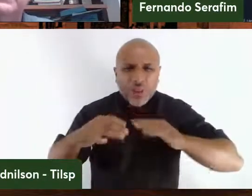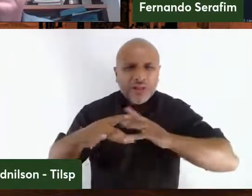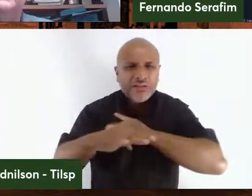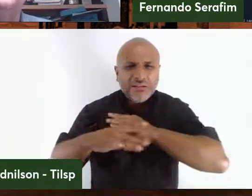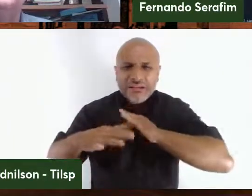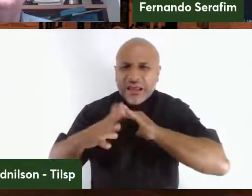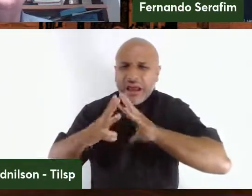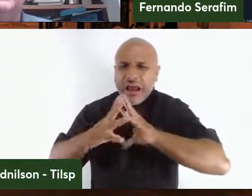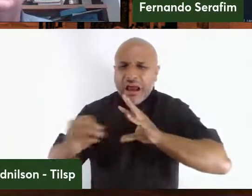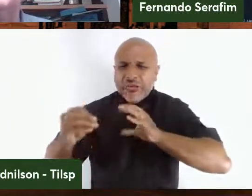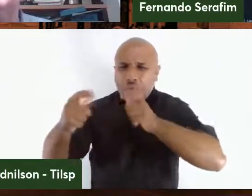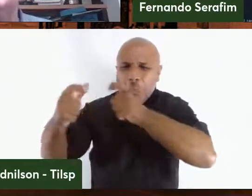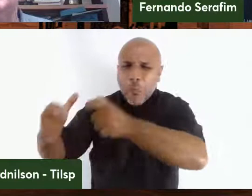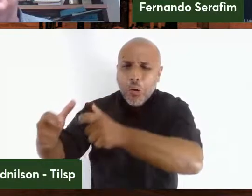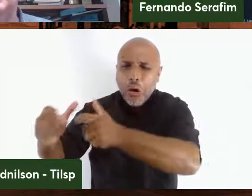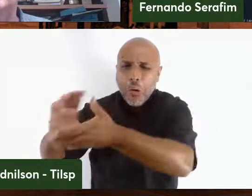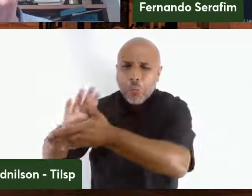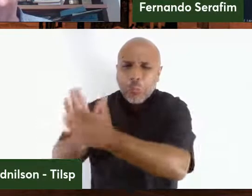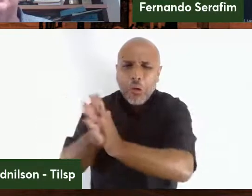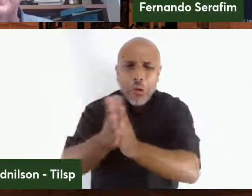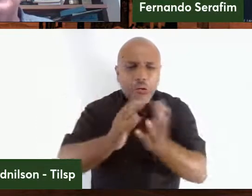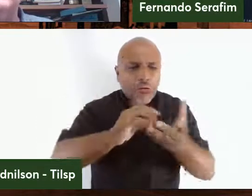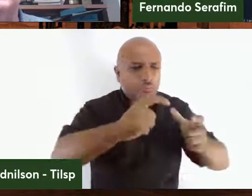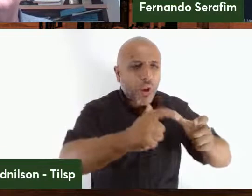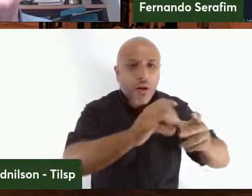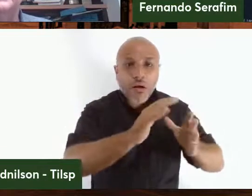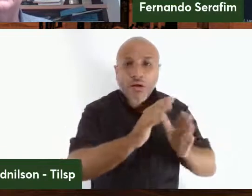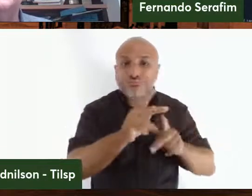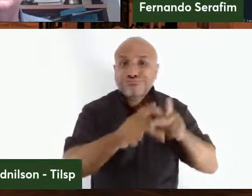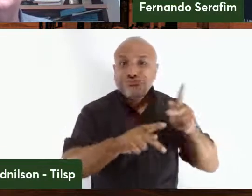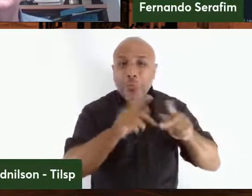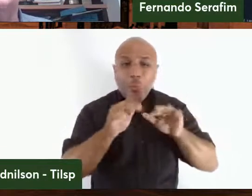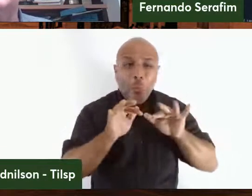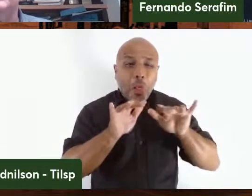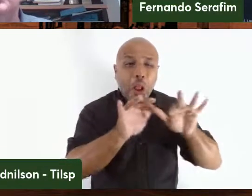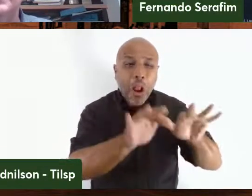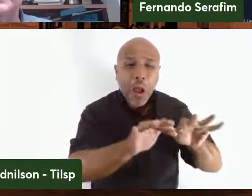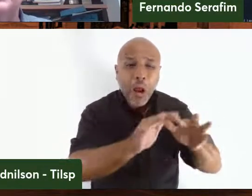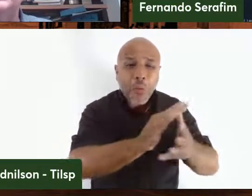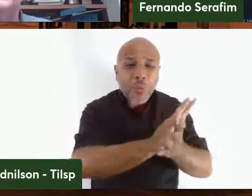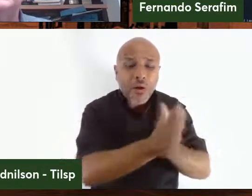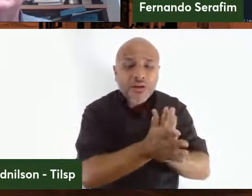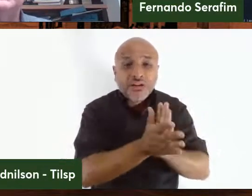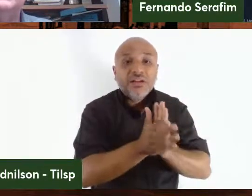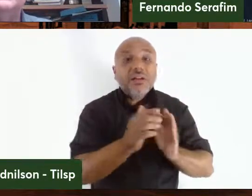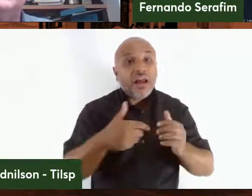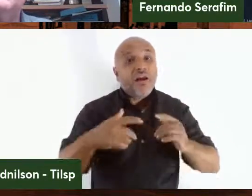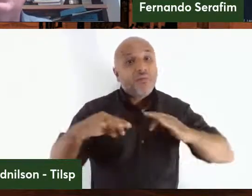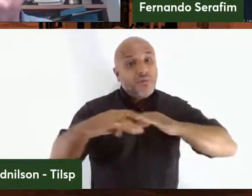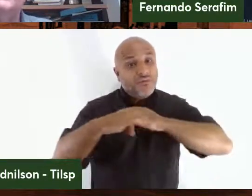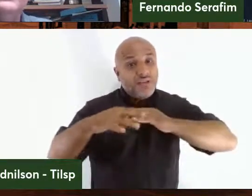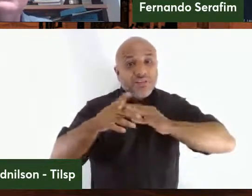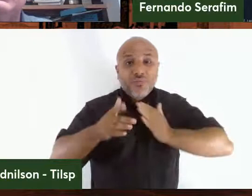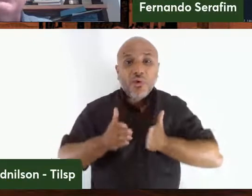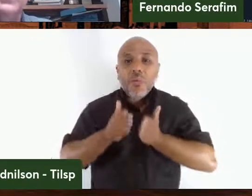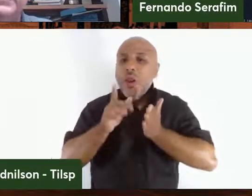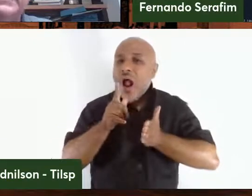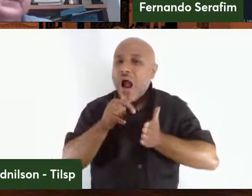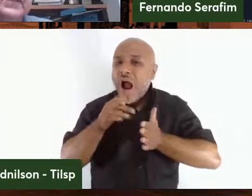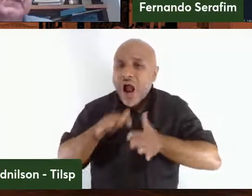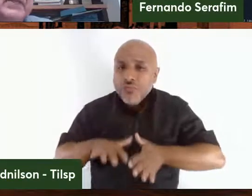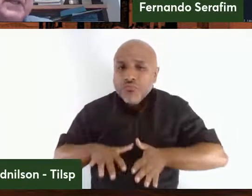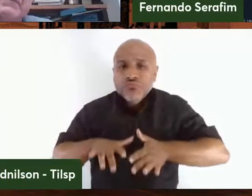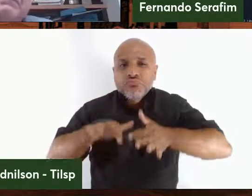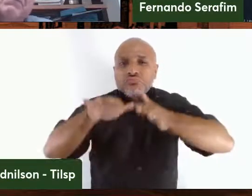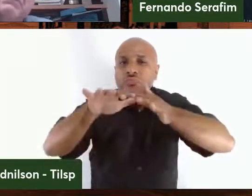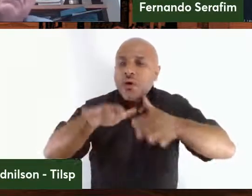da cidade, dos bairros populares da cidade flutuante, que os jovens não